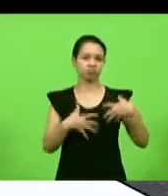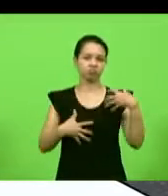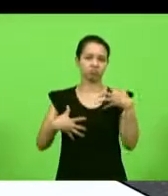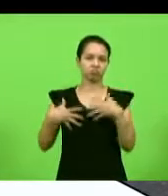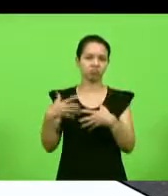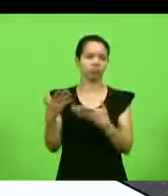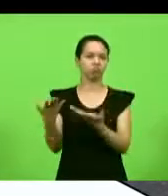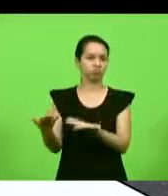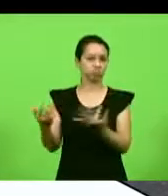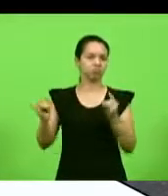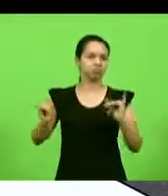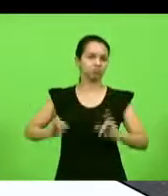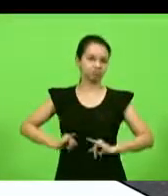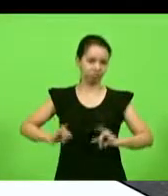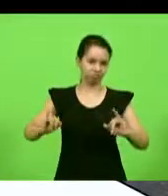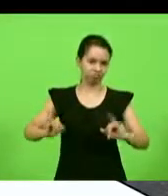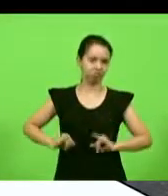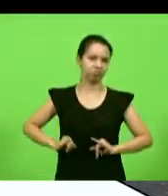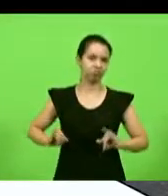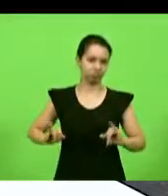Presidente Mauro,